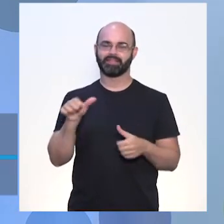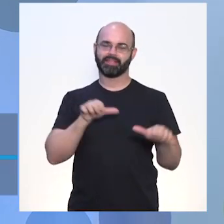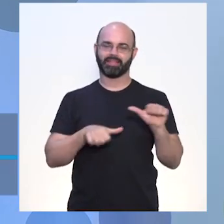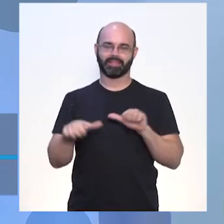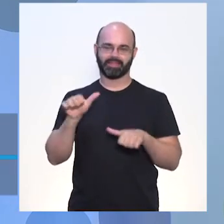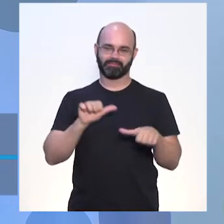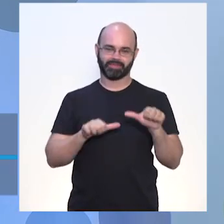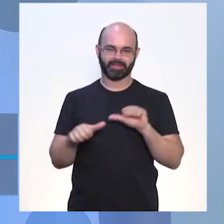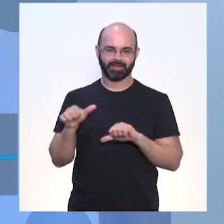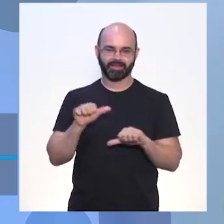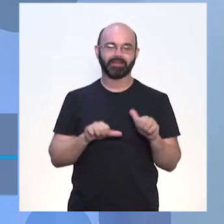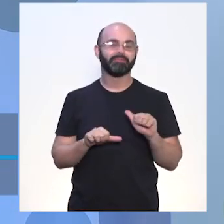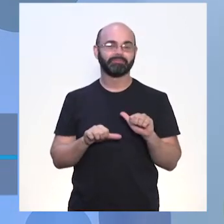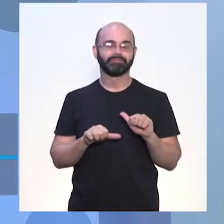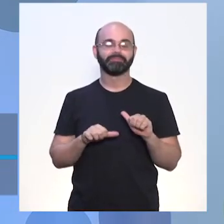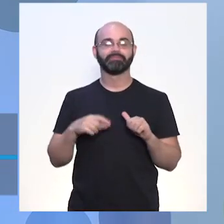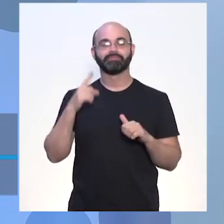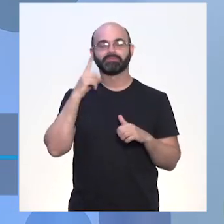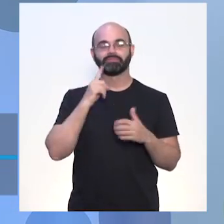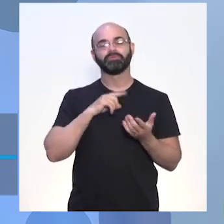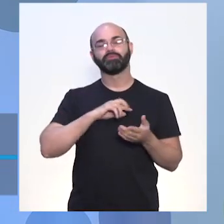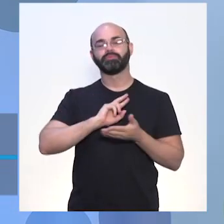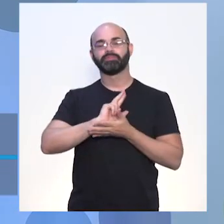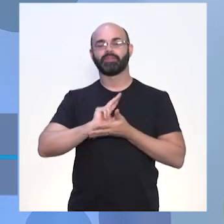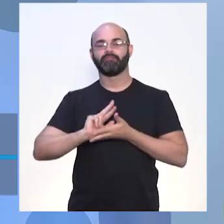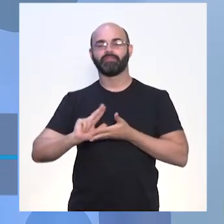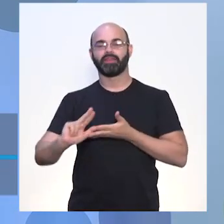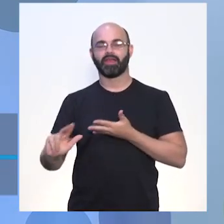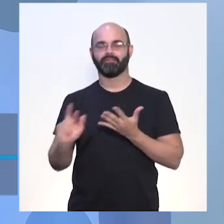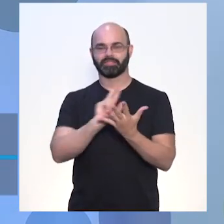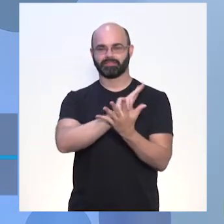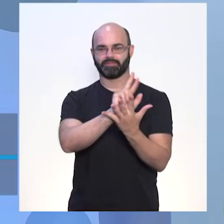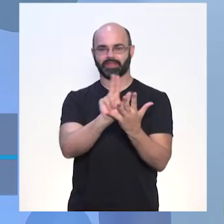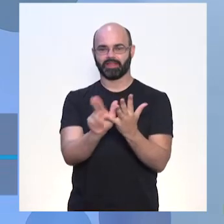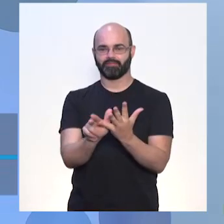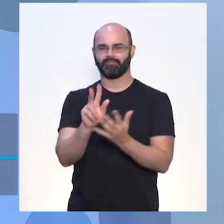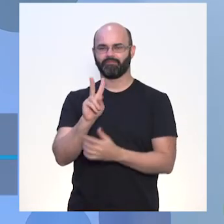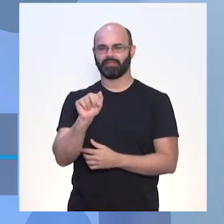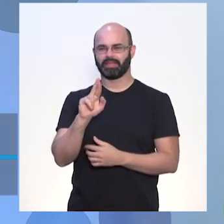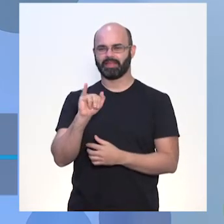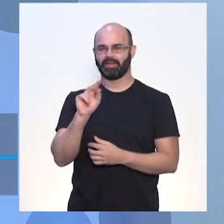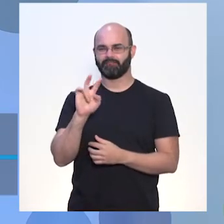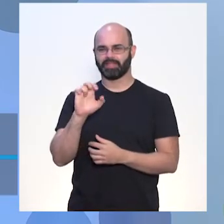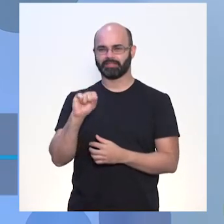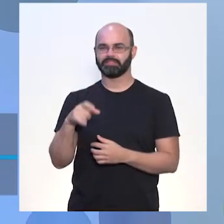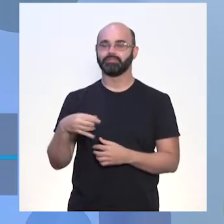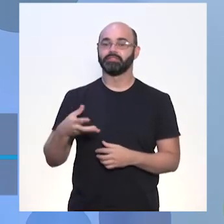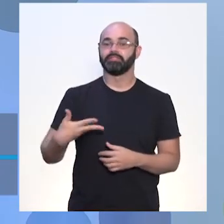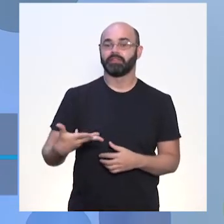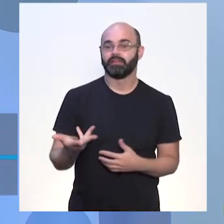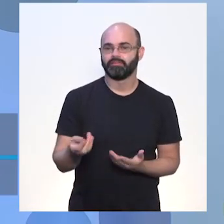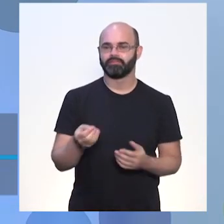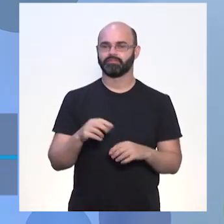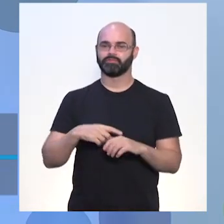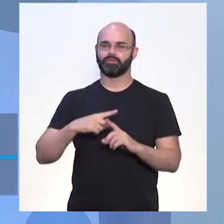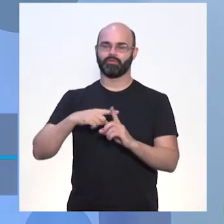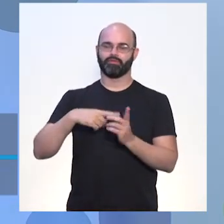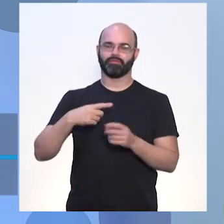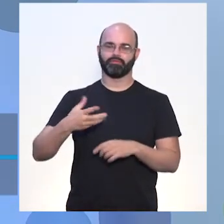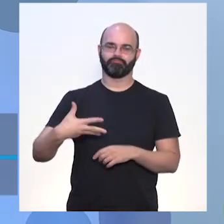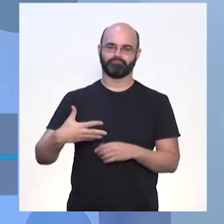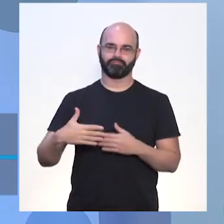essas variáveis aí que podem acelerar aí acelerar, não, né? Que isso fisicamente daria um equívoco, né? Aumentar a velocidade